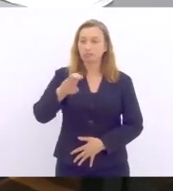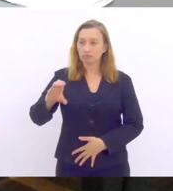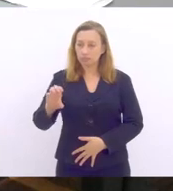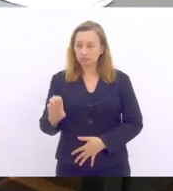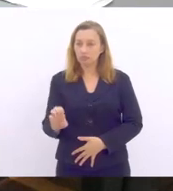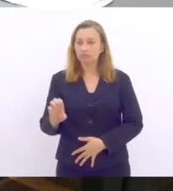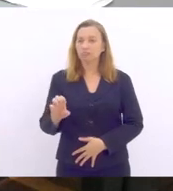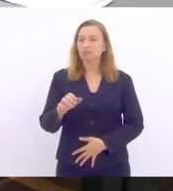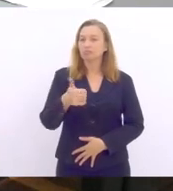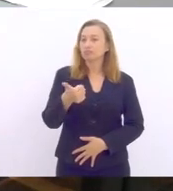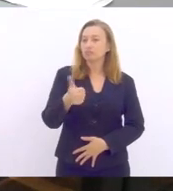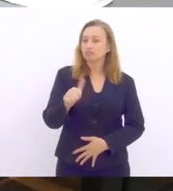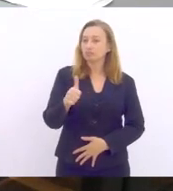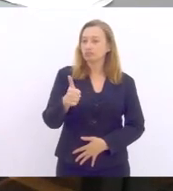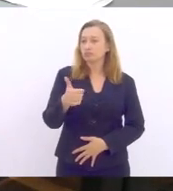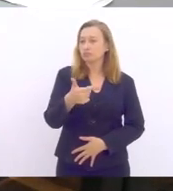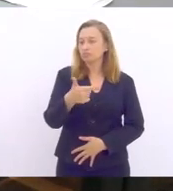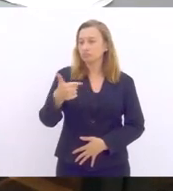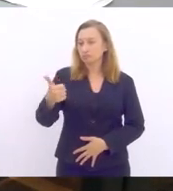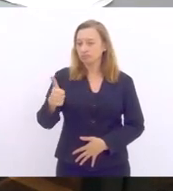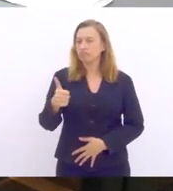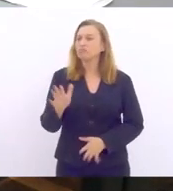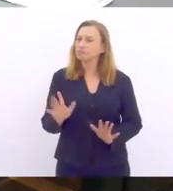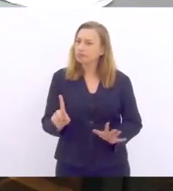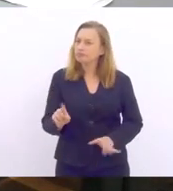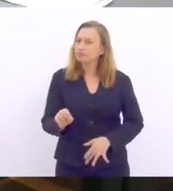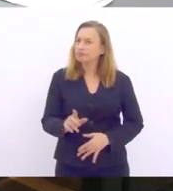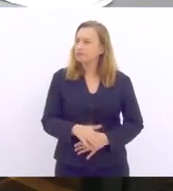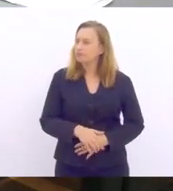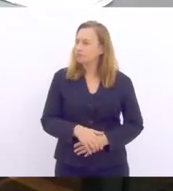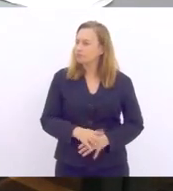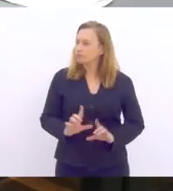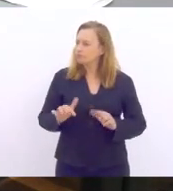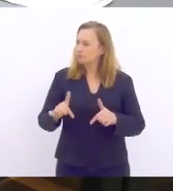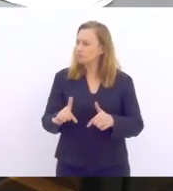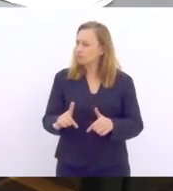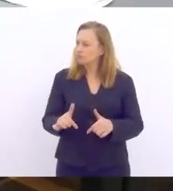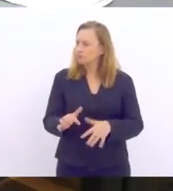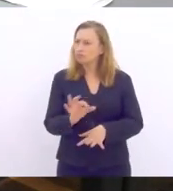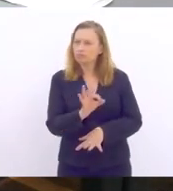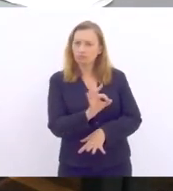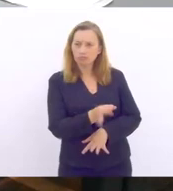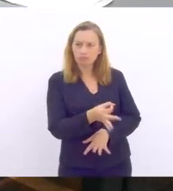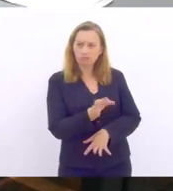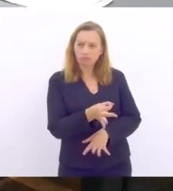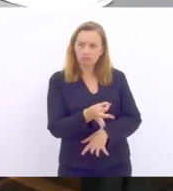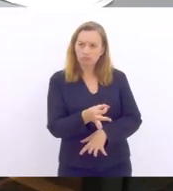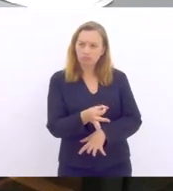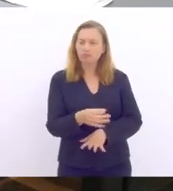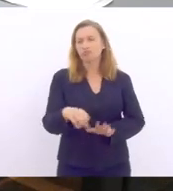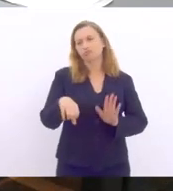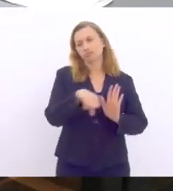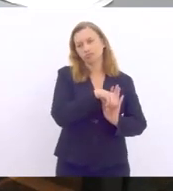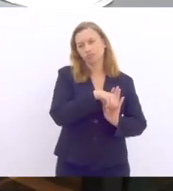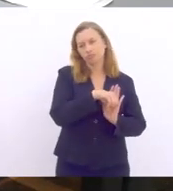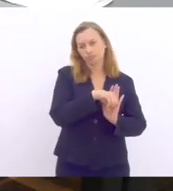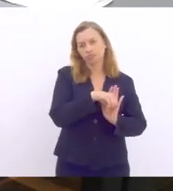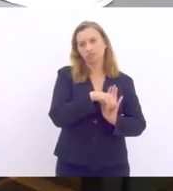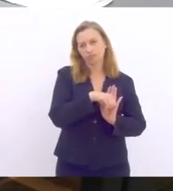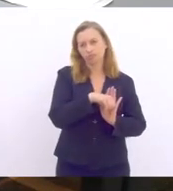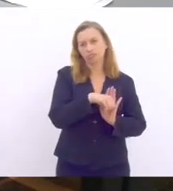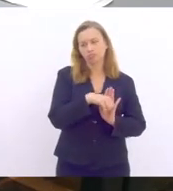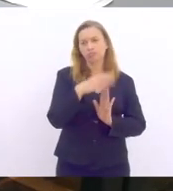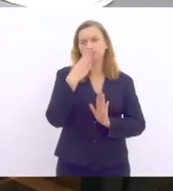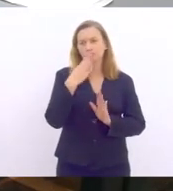2011, ele é um ato que absolutamente criminaliza as torcidas,